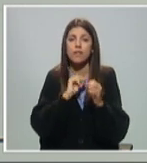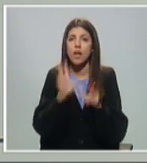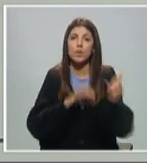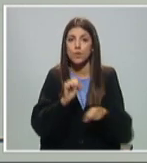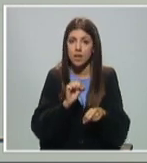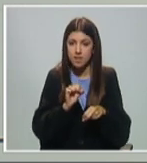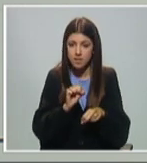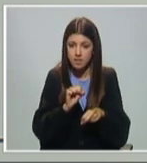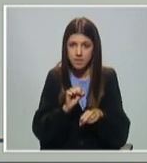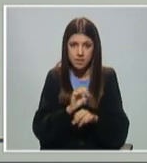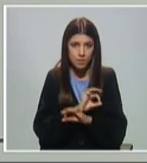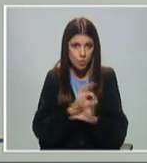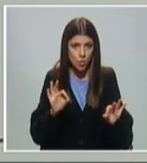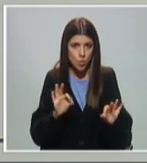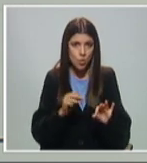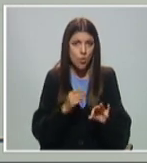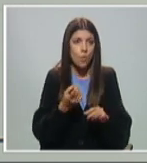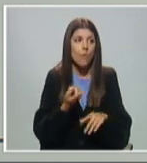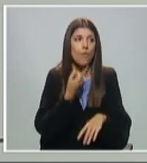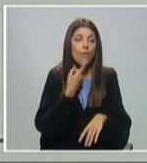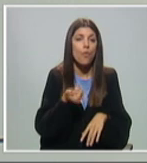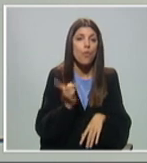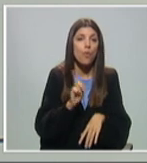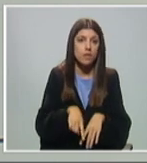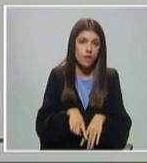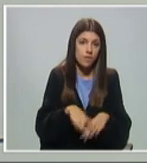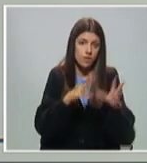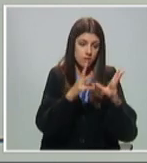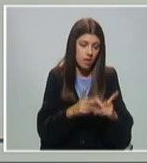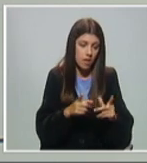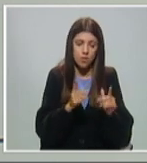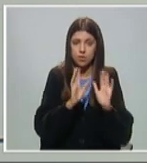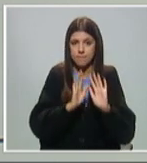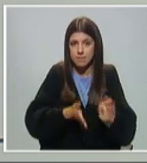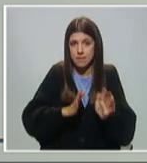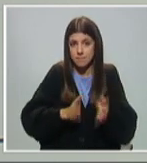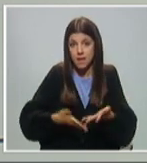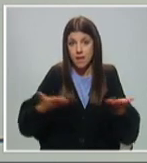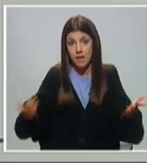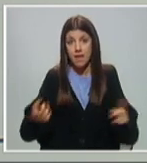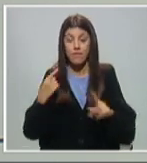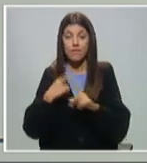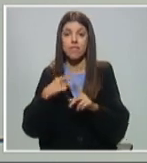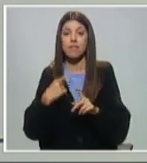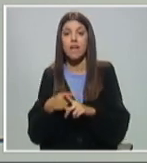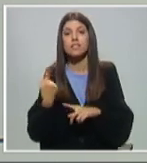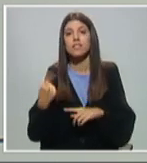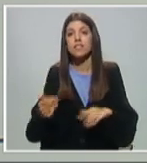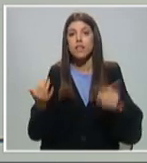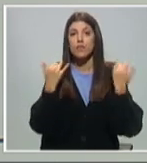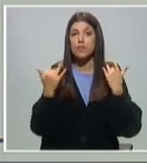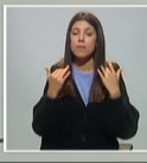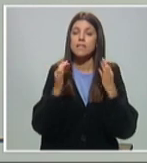nos preocupar em voltar a fazer os cálculos. E essa é uma das grandes vantagens de nós termos os nossos dados